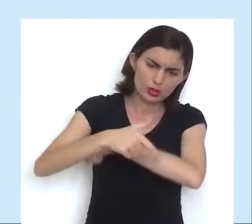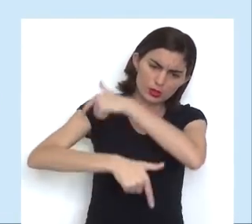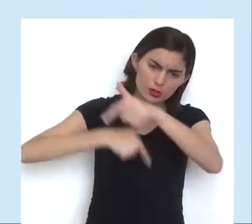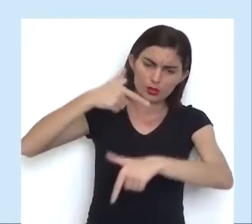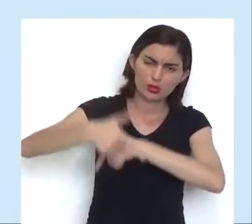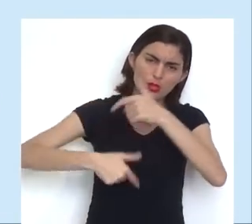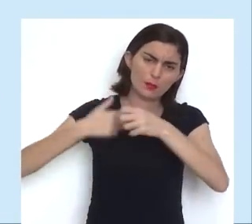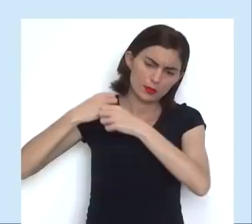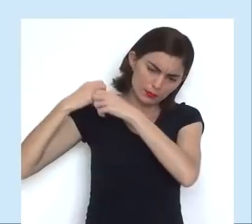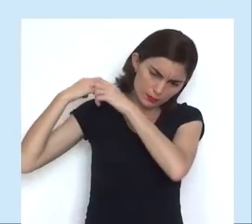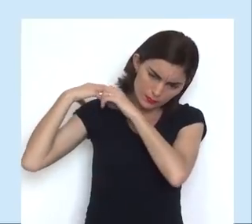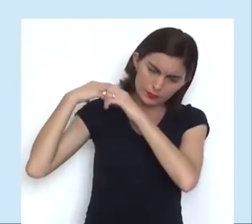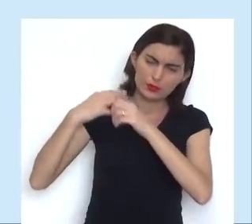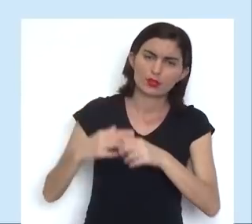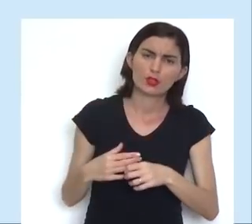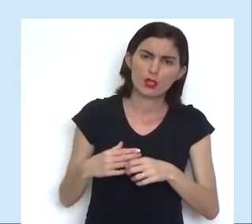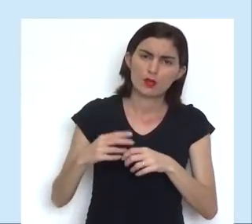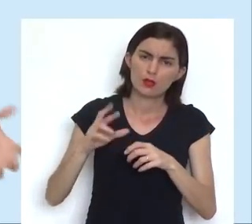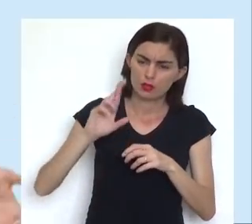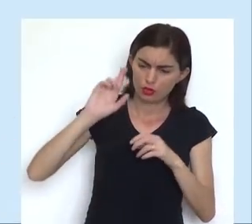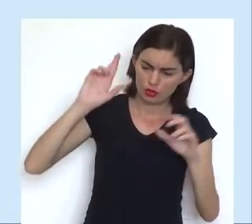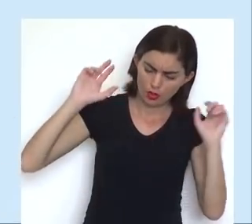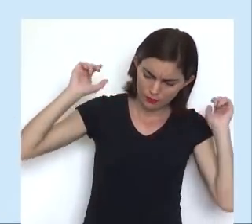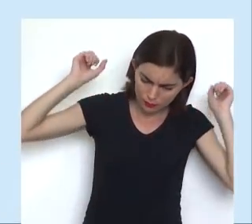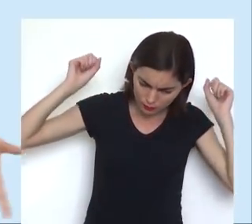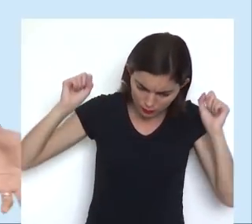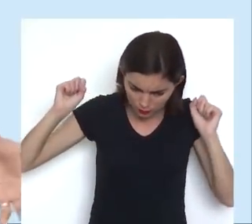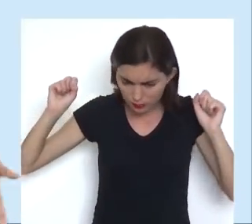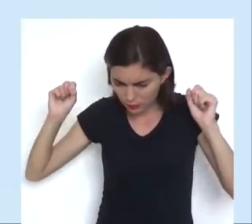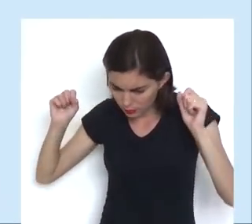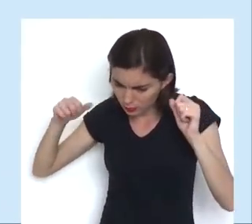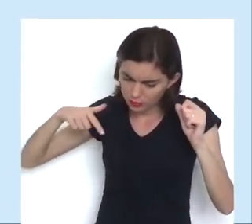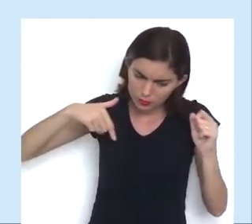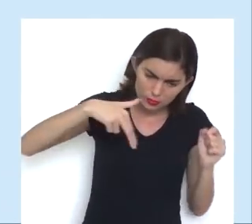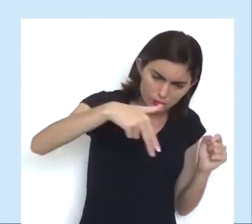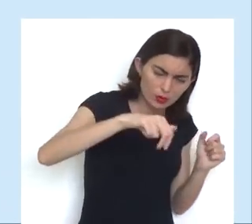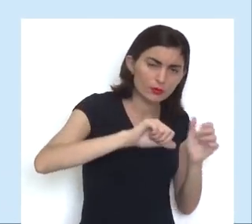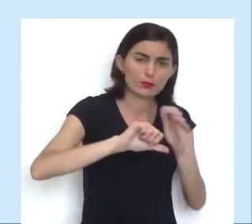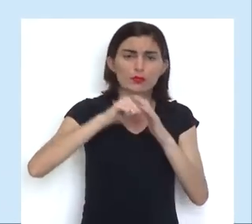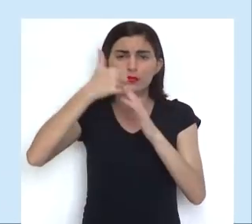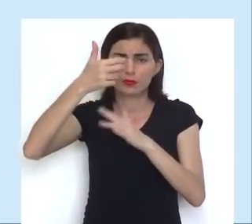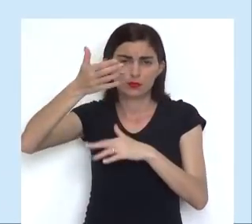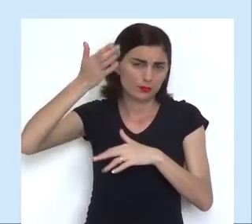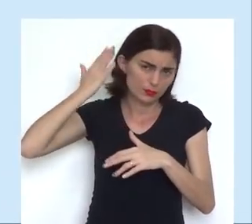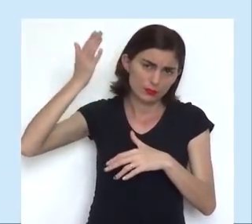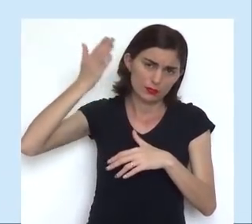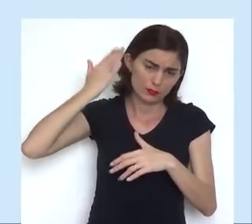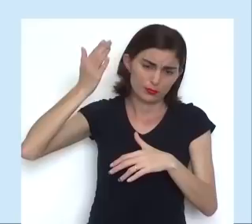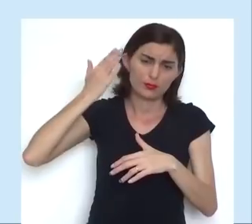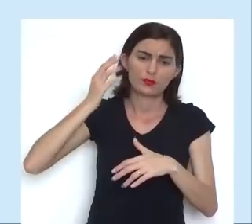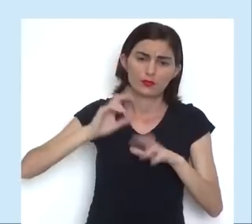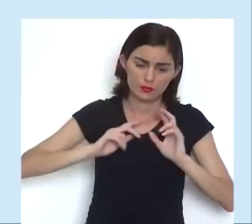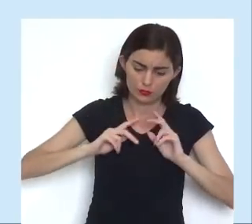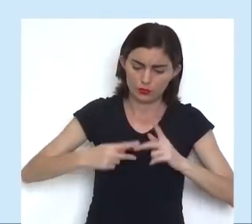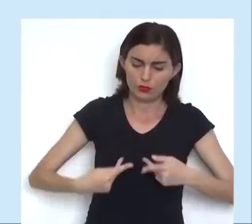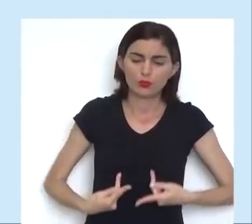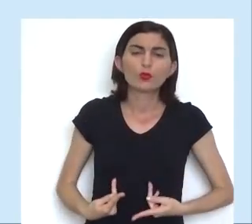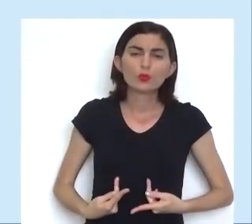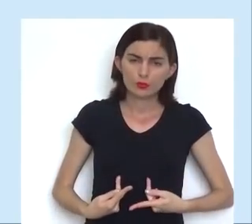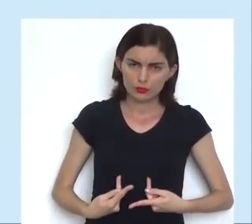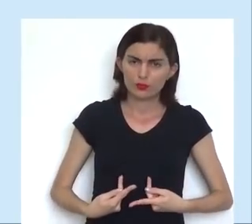trabalhadores mesmo, carregavam os seus senhores, tá? Os seus patrões. Então, os primeiros meios de transporte foram de